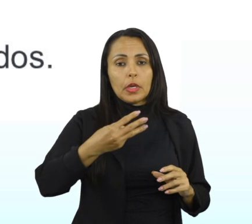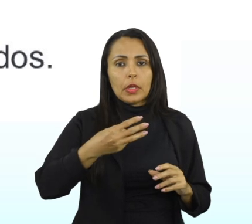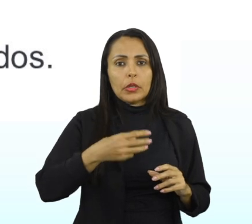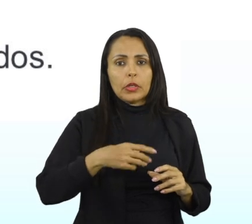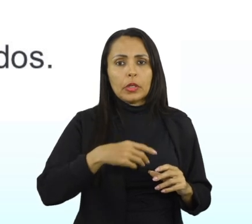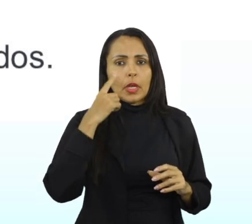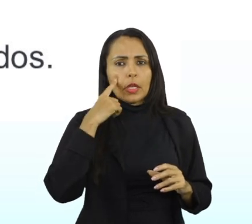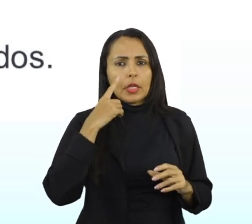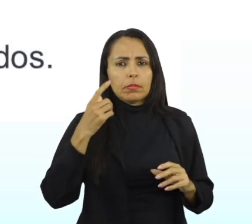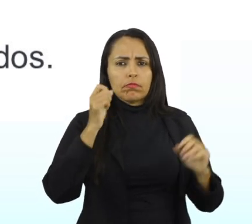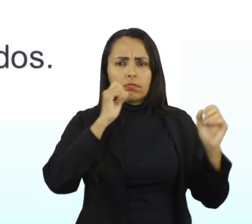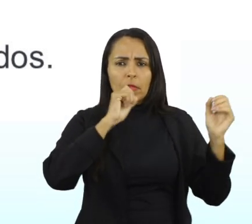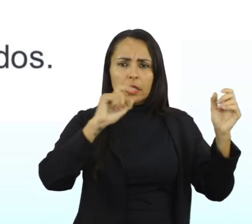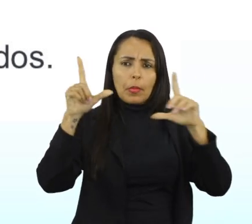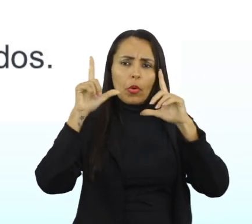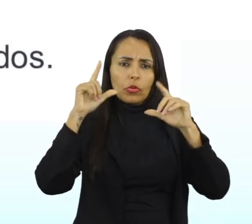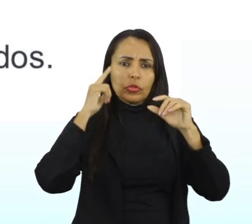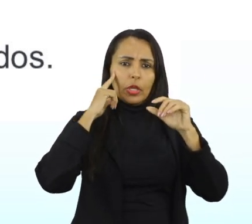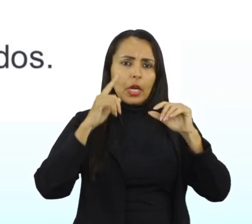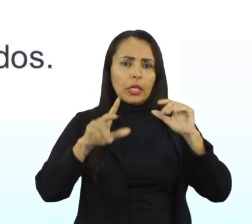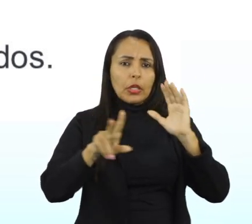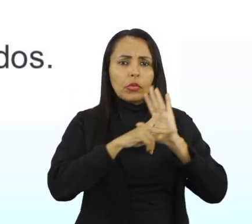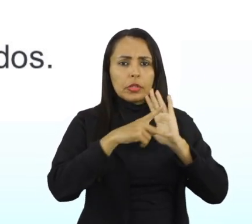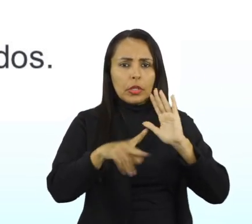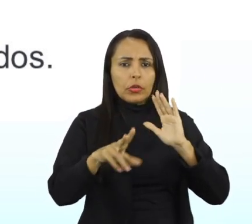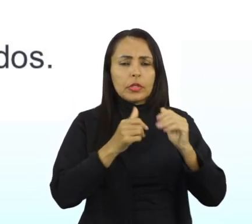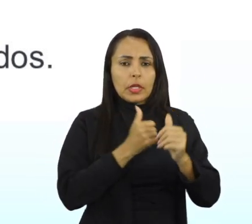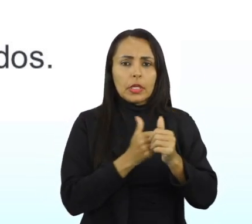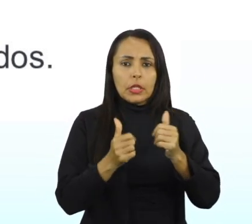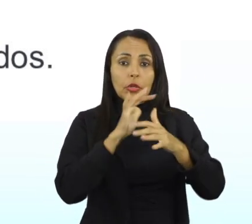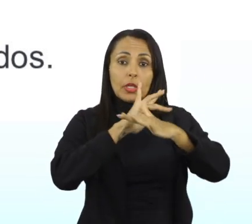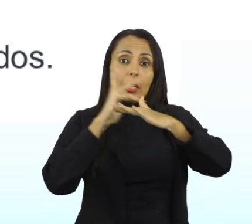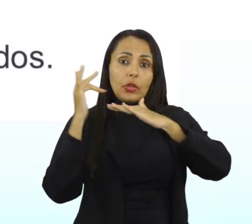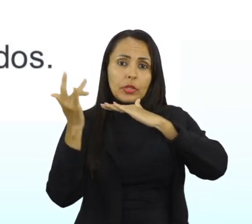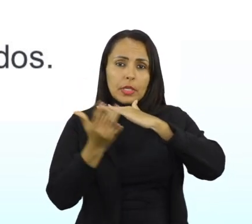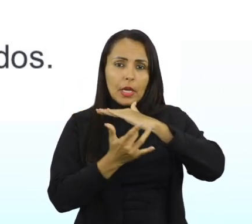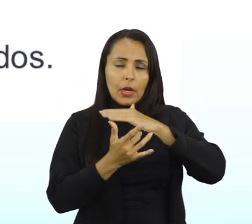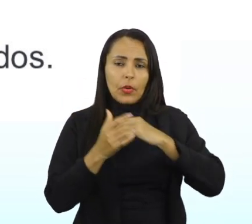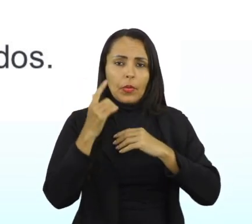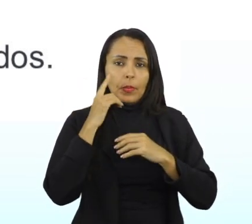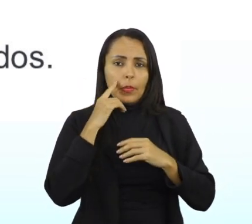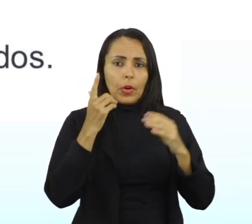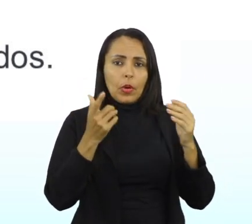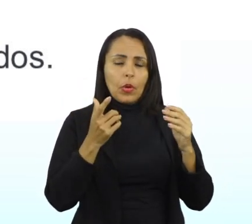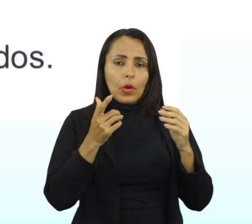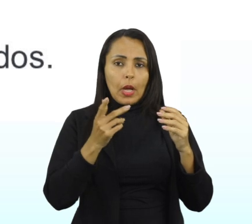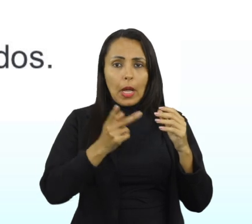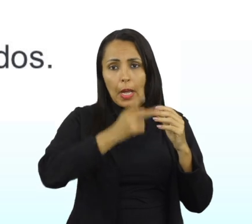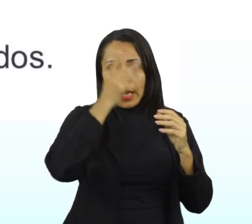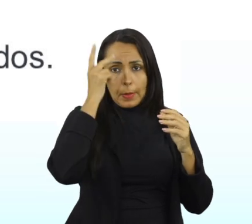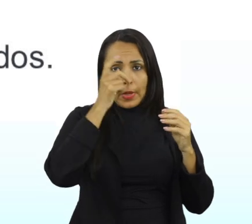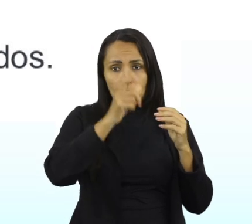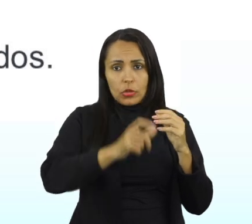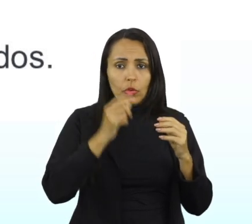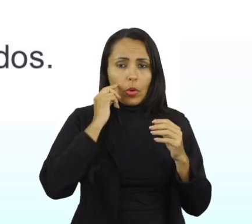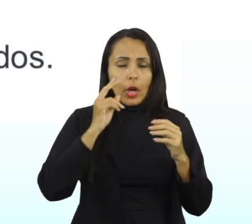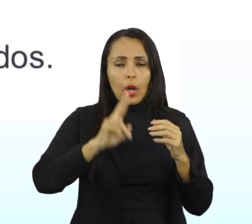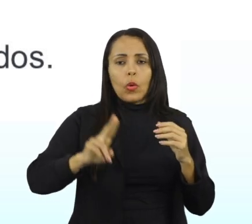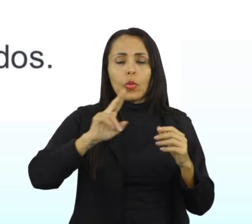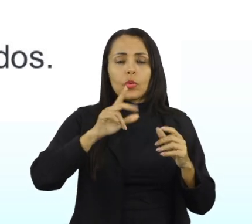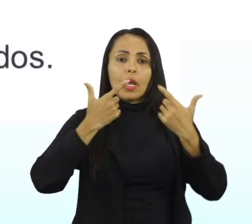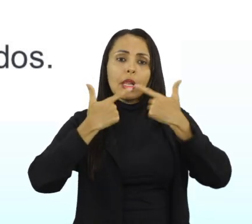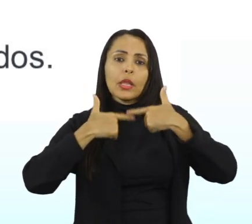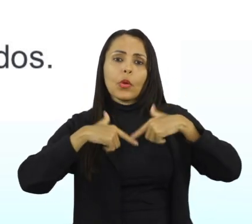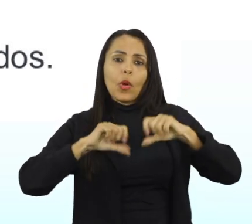2023. Nessa postagem dirigida aos seus seguidores de rede social,